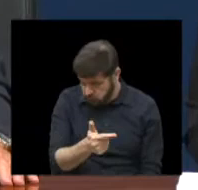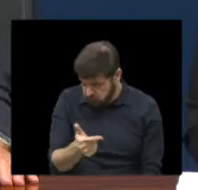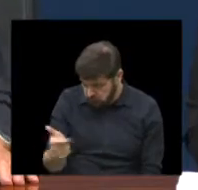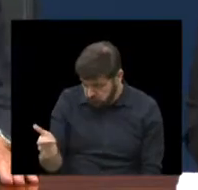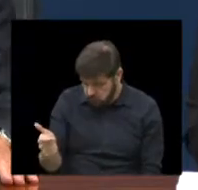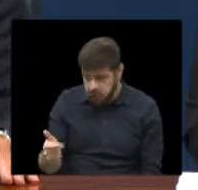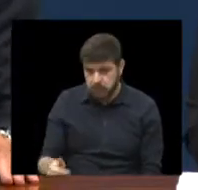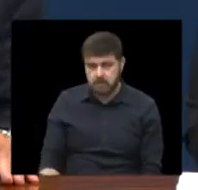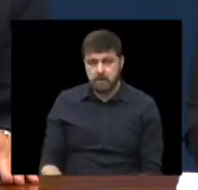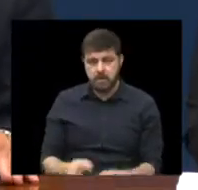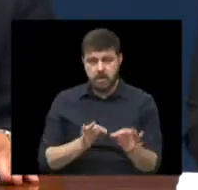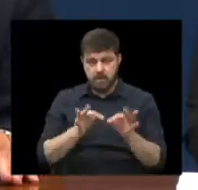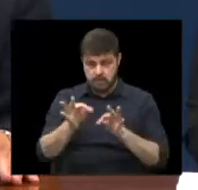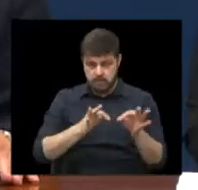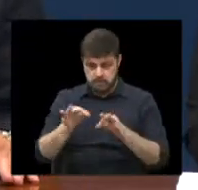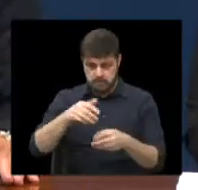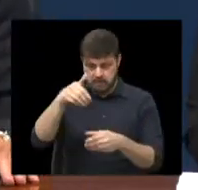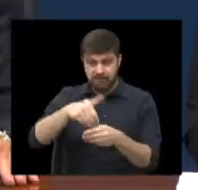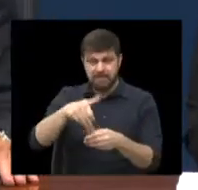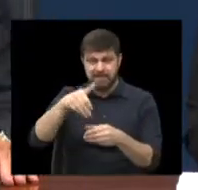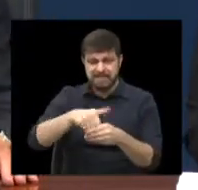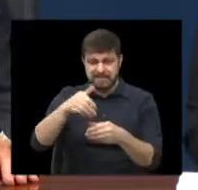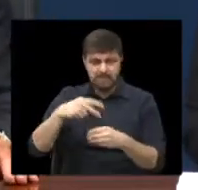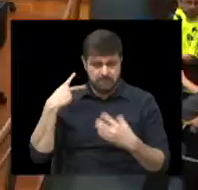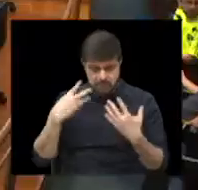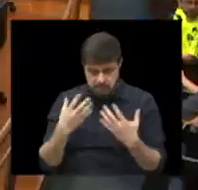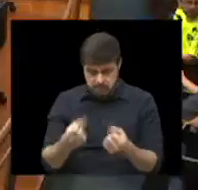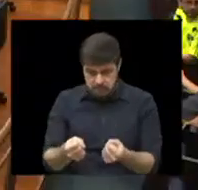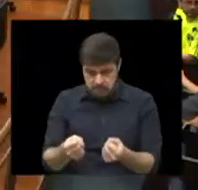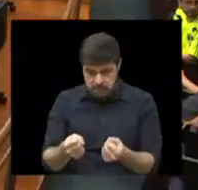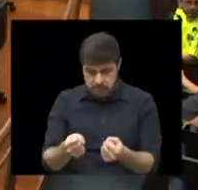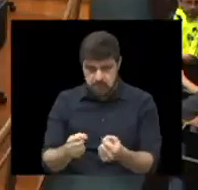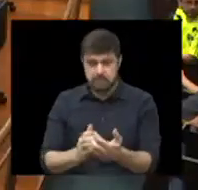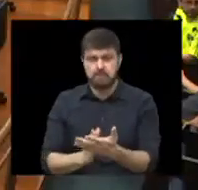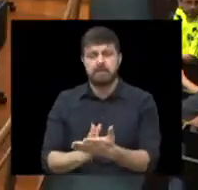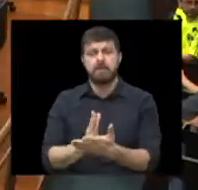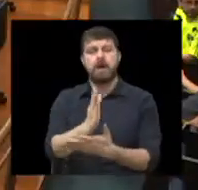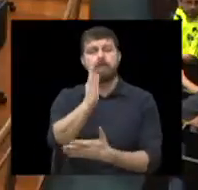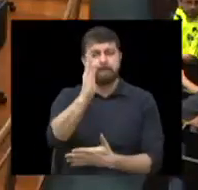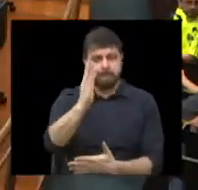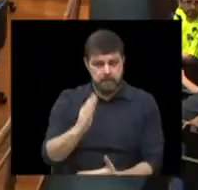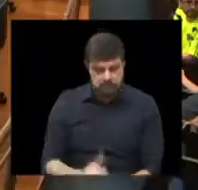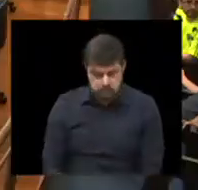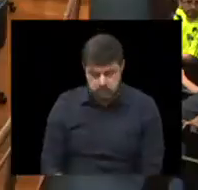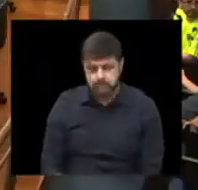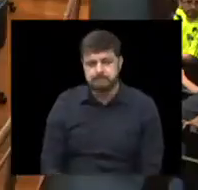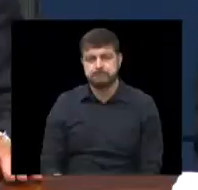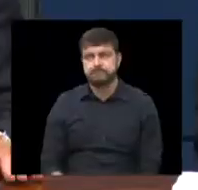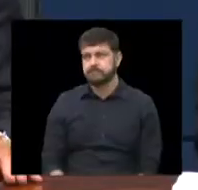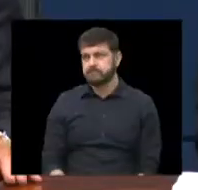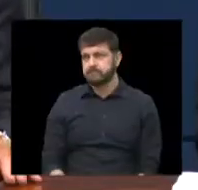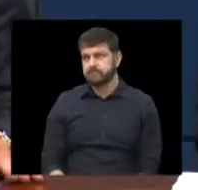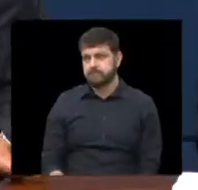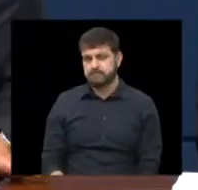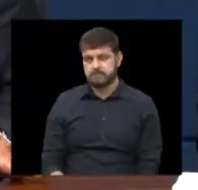discutir, o projeto vai à votação. Vereadores favoráveis permanecem como estão. Aprovado o projeto do item